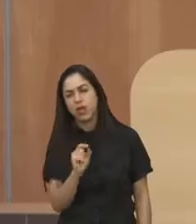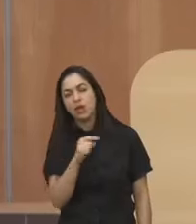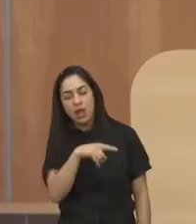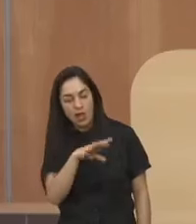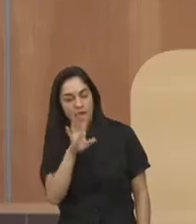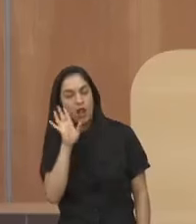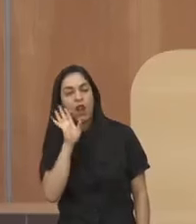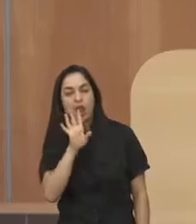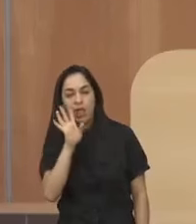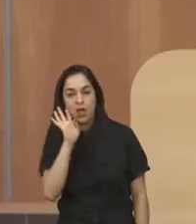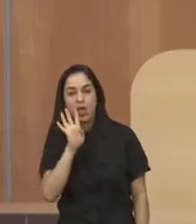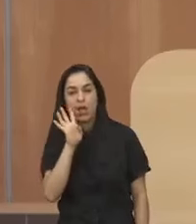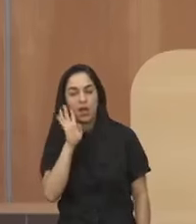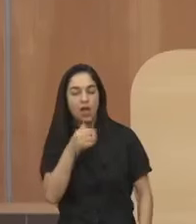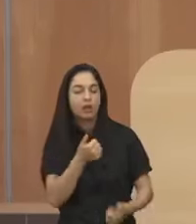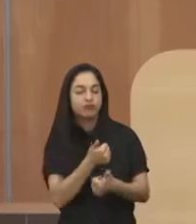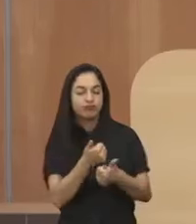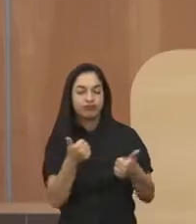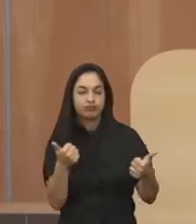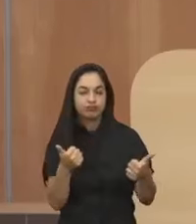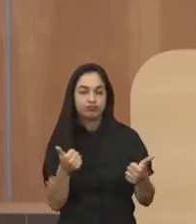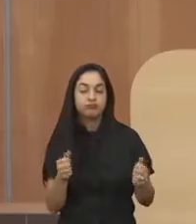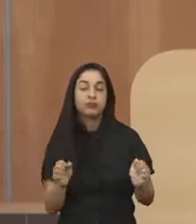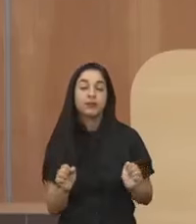muito legal, muito agradável.